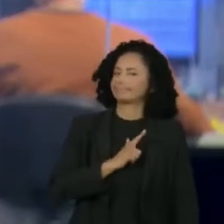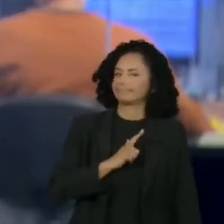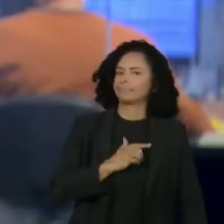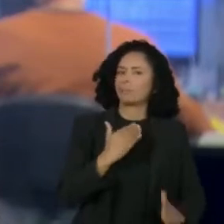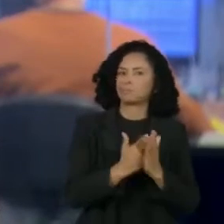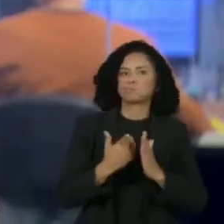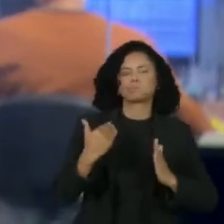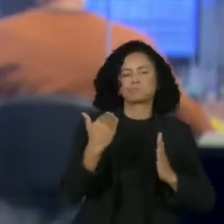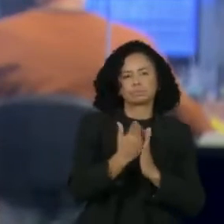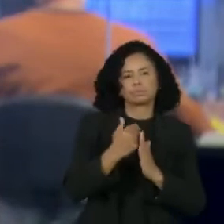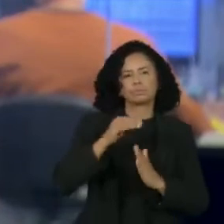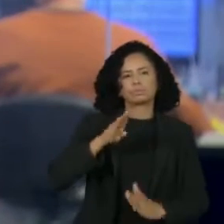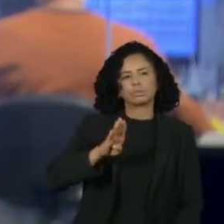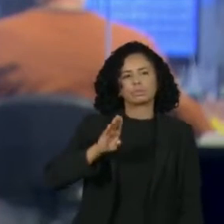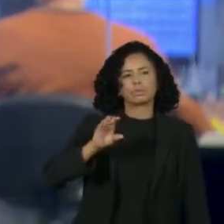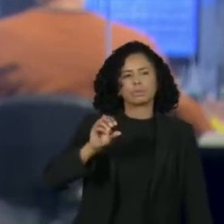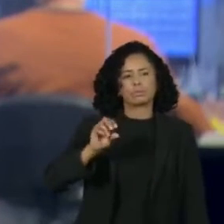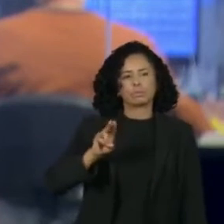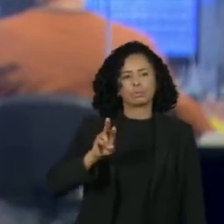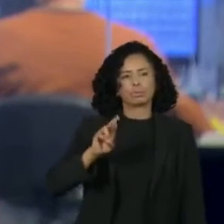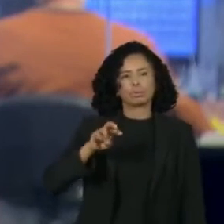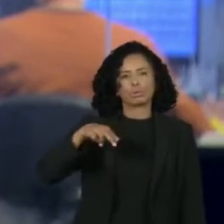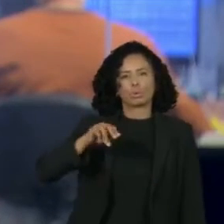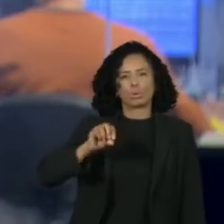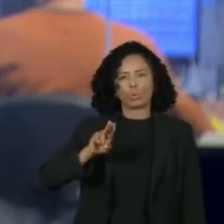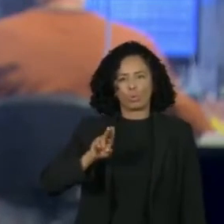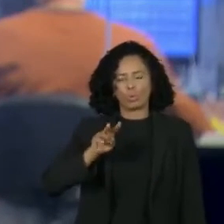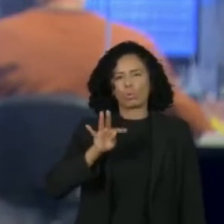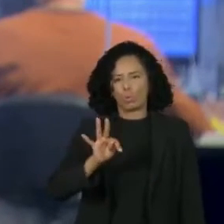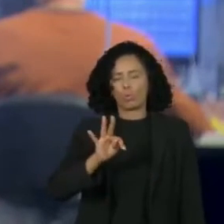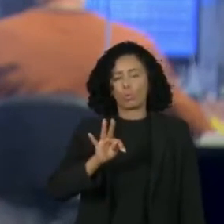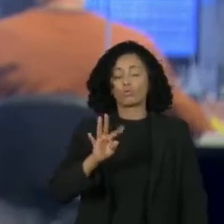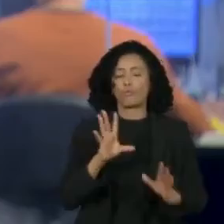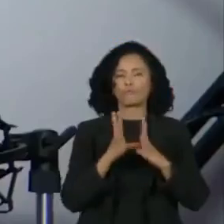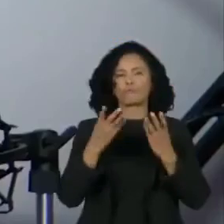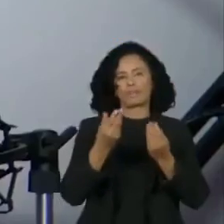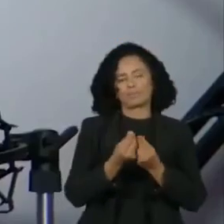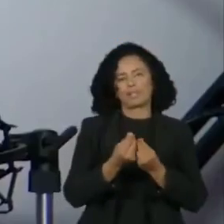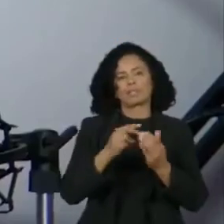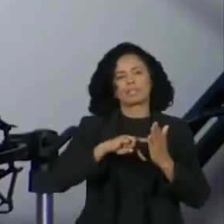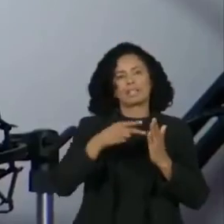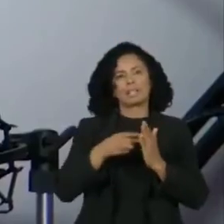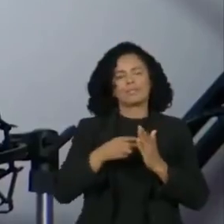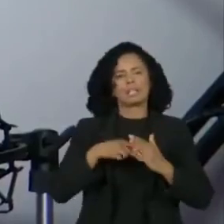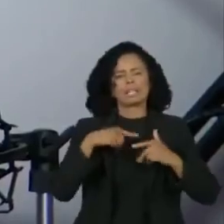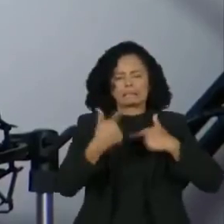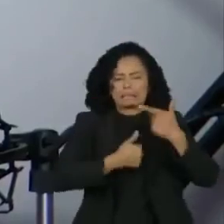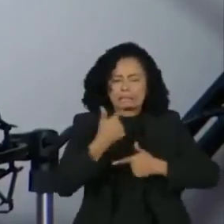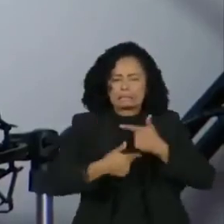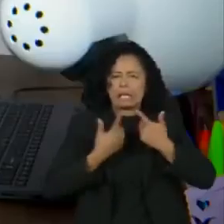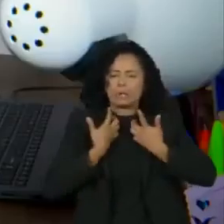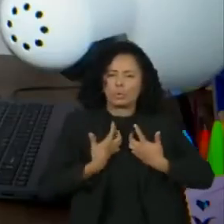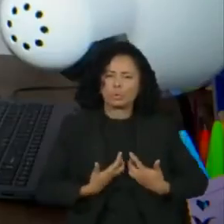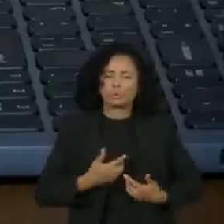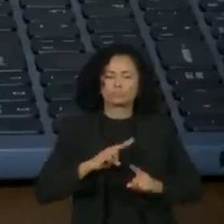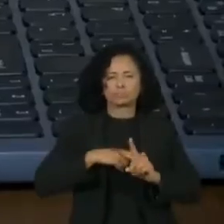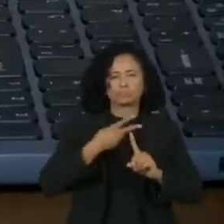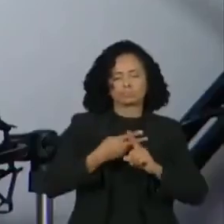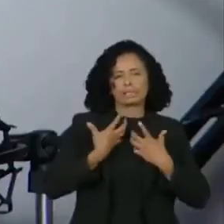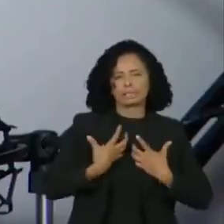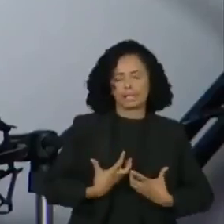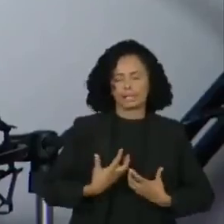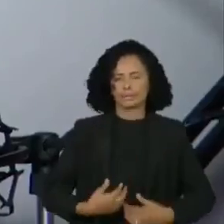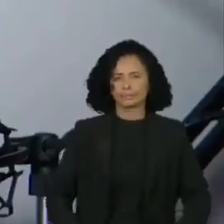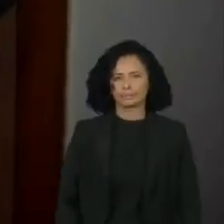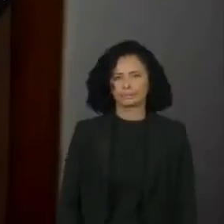chamado burnout parental, o esgotamento resultante do acúmulo de funções. Sejam muito bem-vindas. Apresentadora